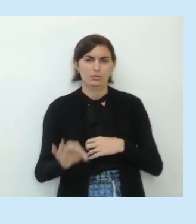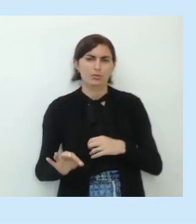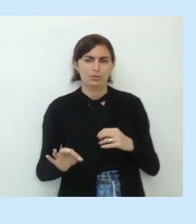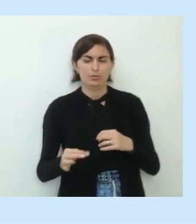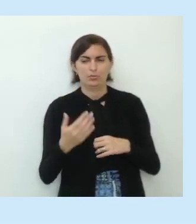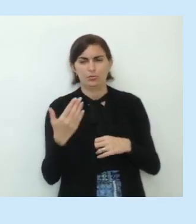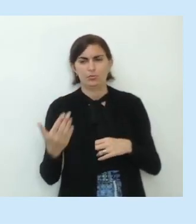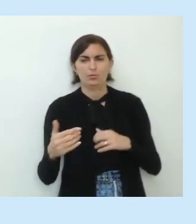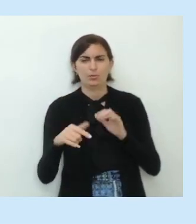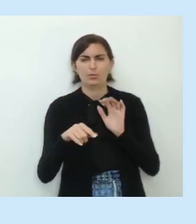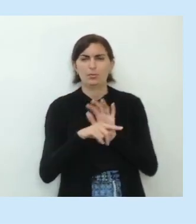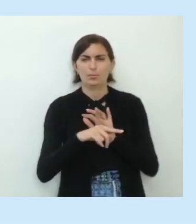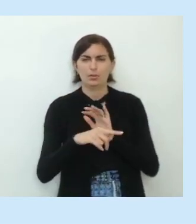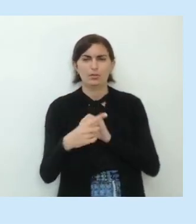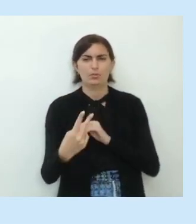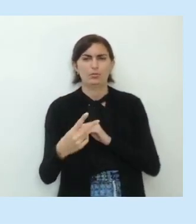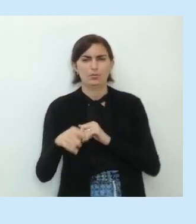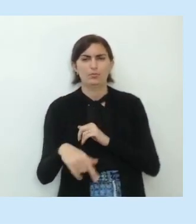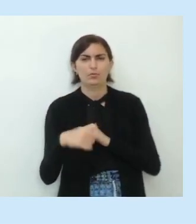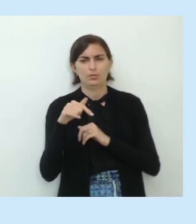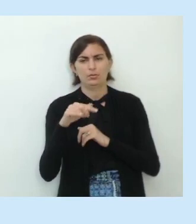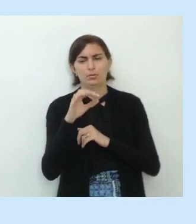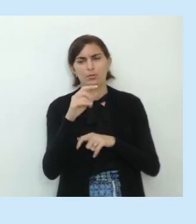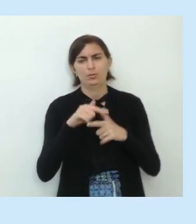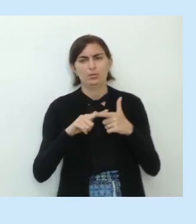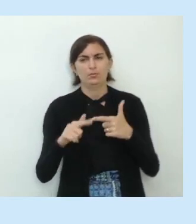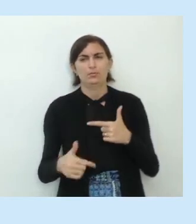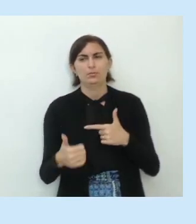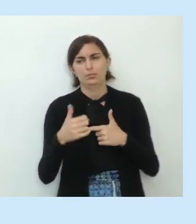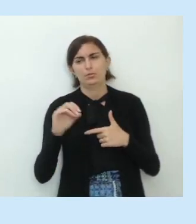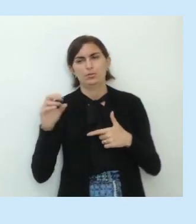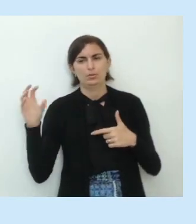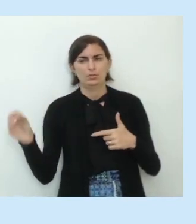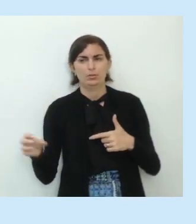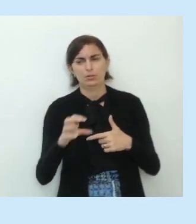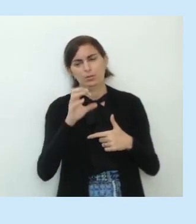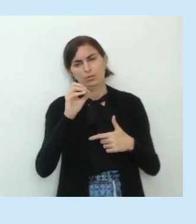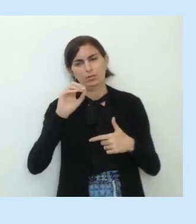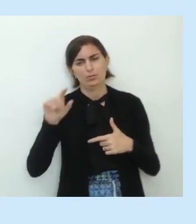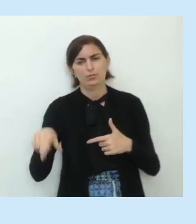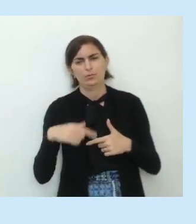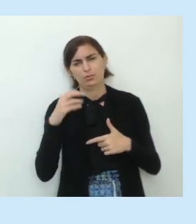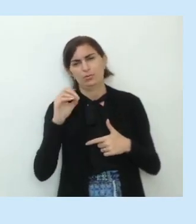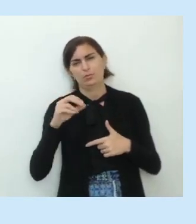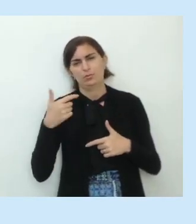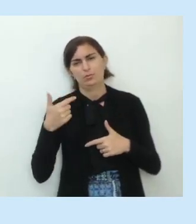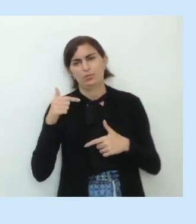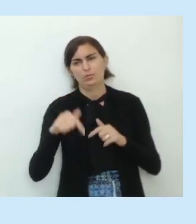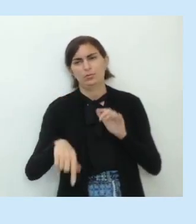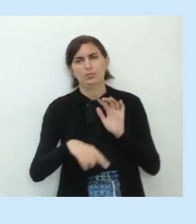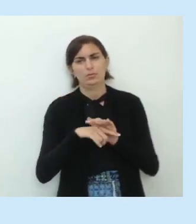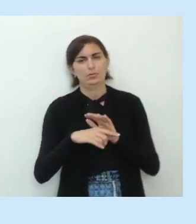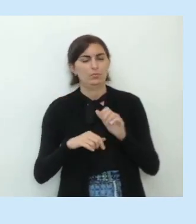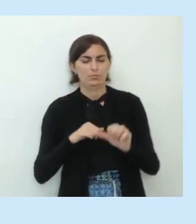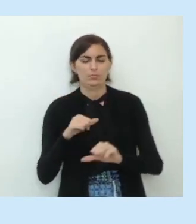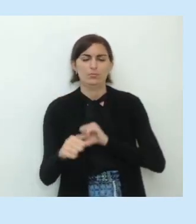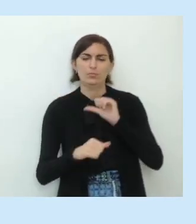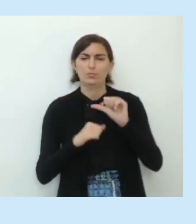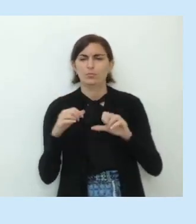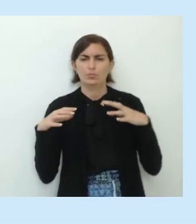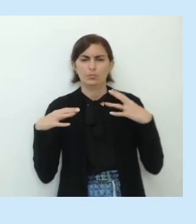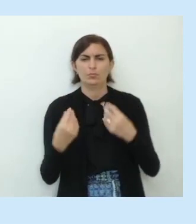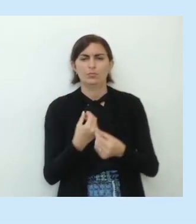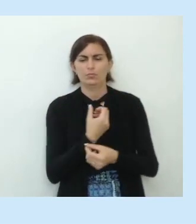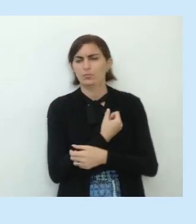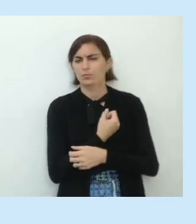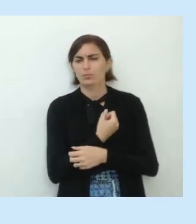2,7%. Menos 2,7 dividido por 100. E aí vai dar 0,027. Transformamos todos os